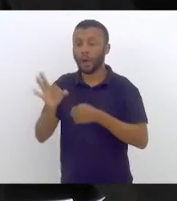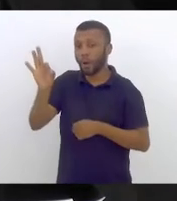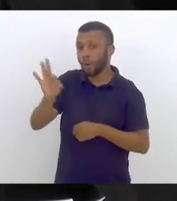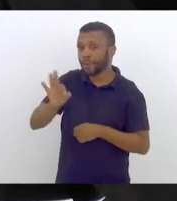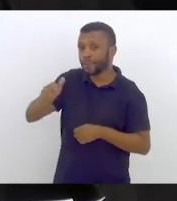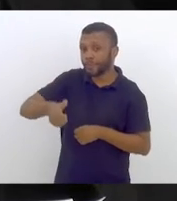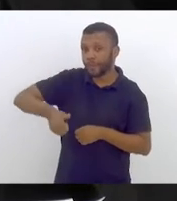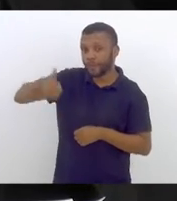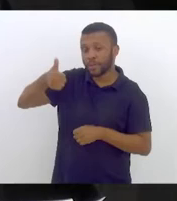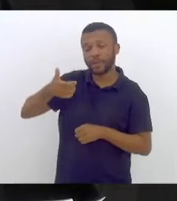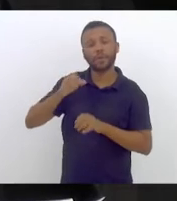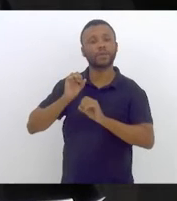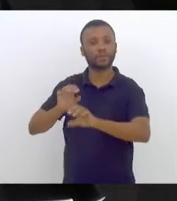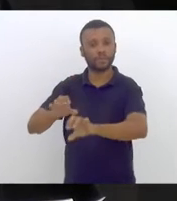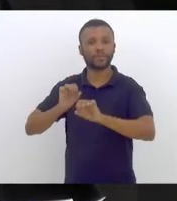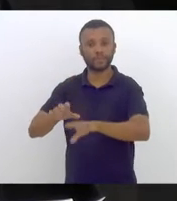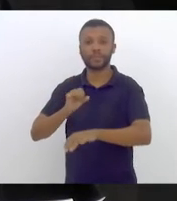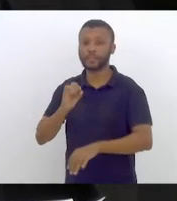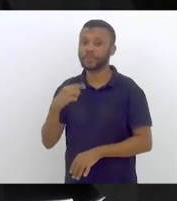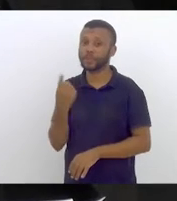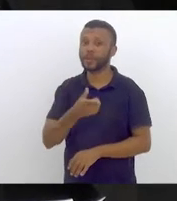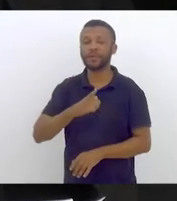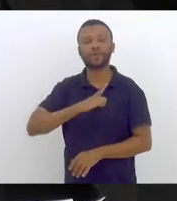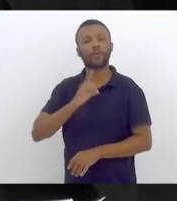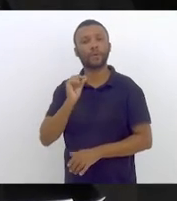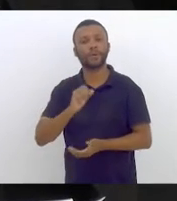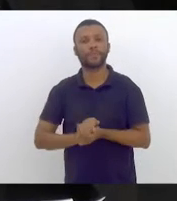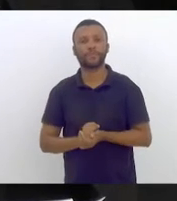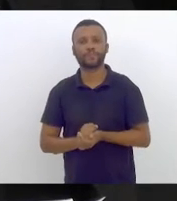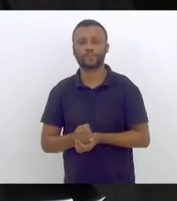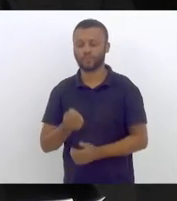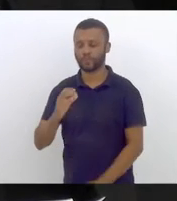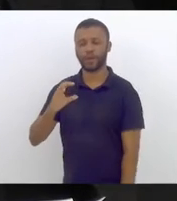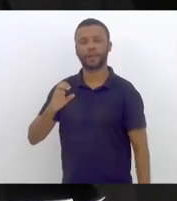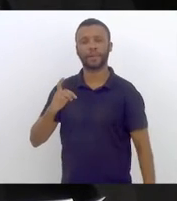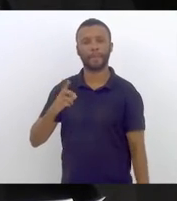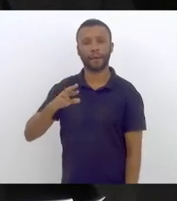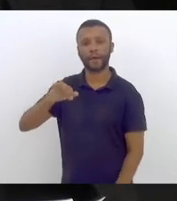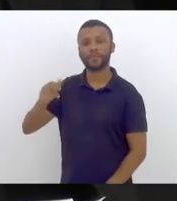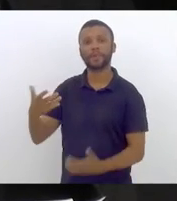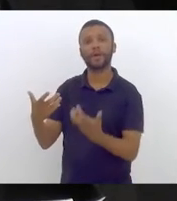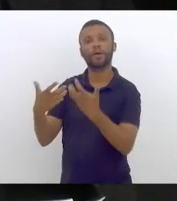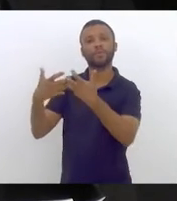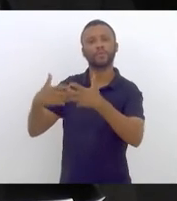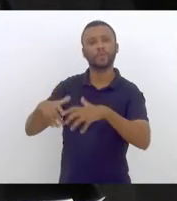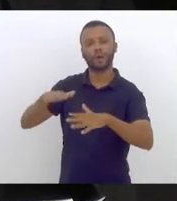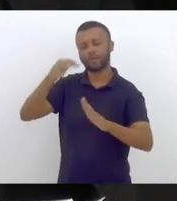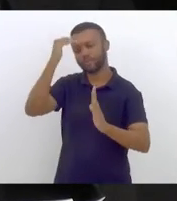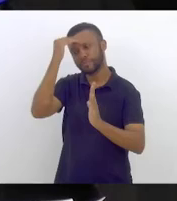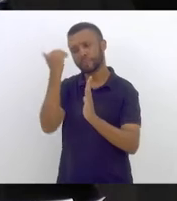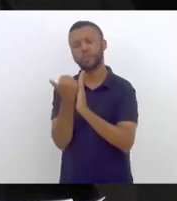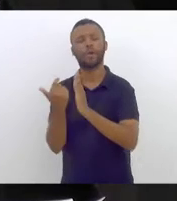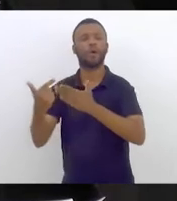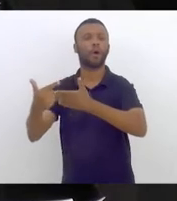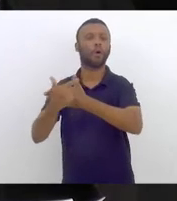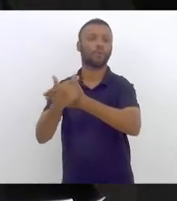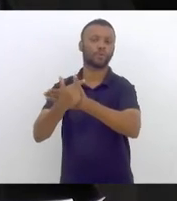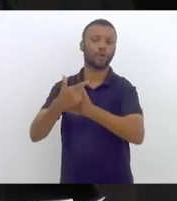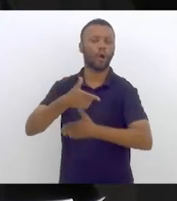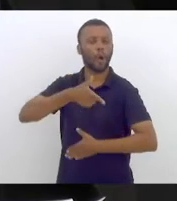educação. Se nós tivéssemos, deputada Marta Rocha, uma Fundação CEPERJ funcionando e cumprindo a sua vocação,